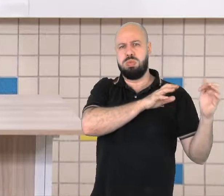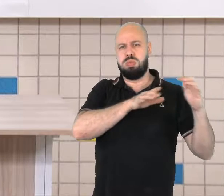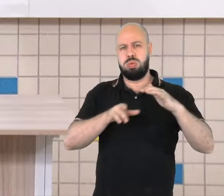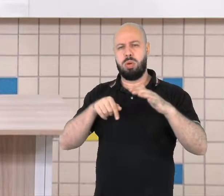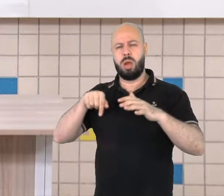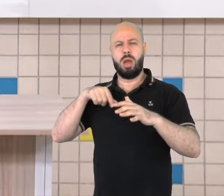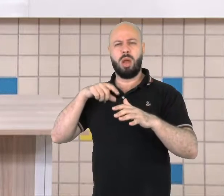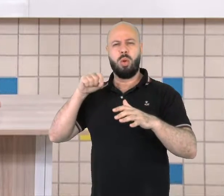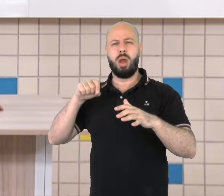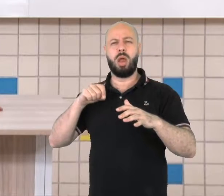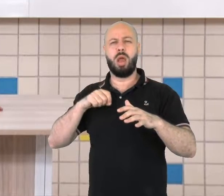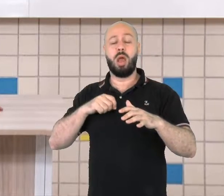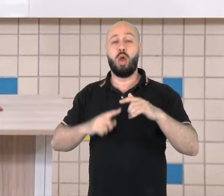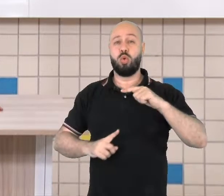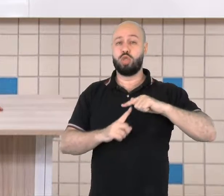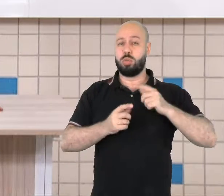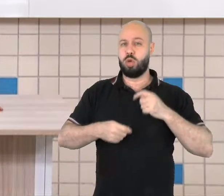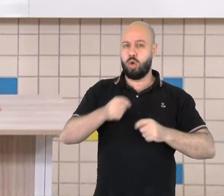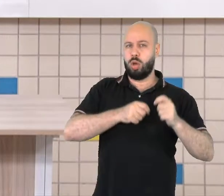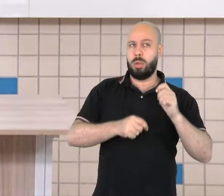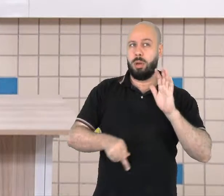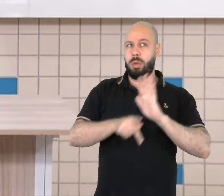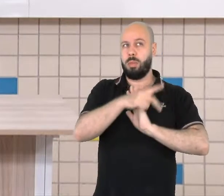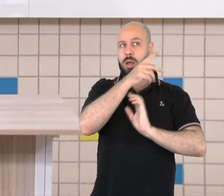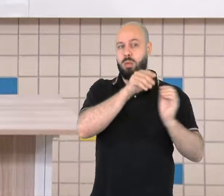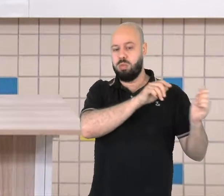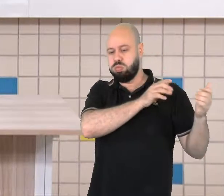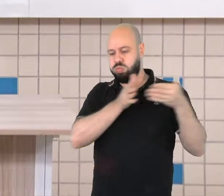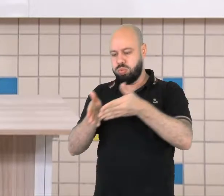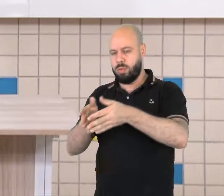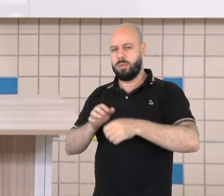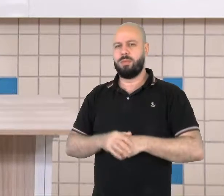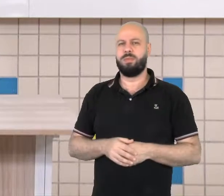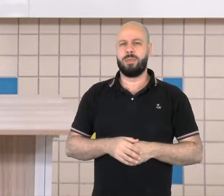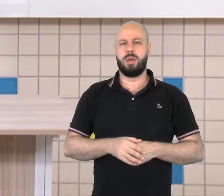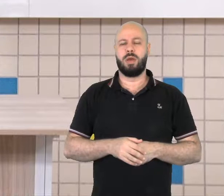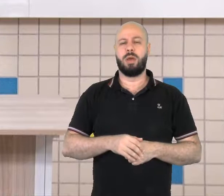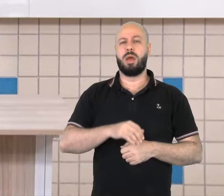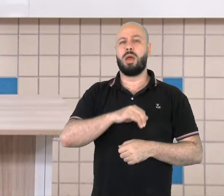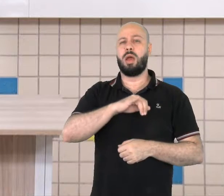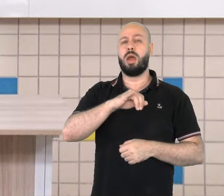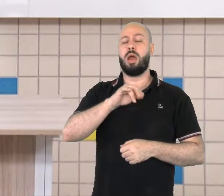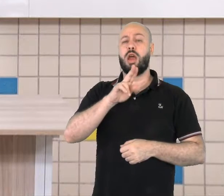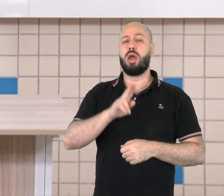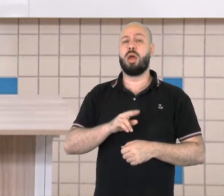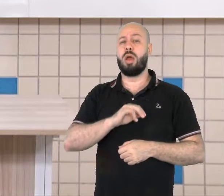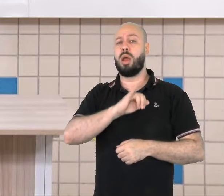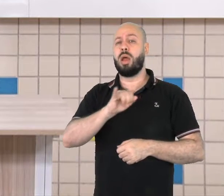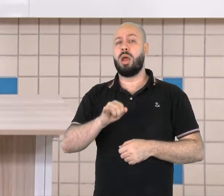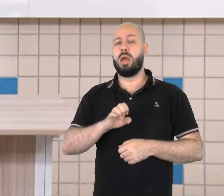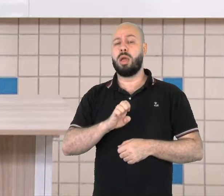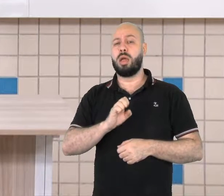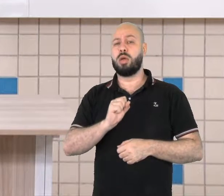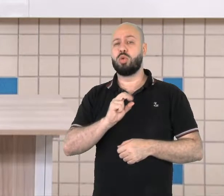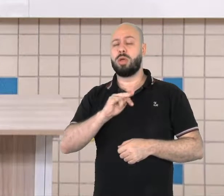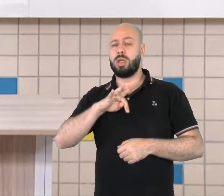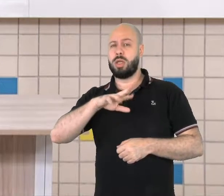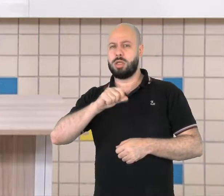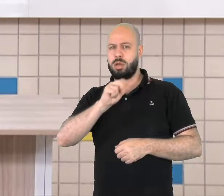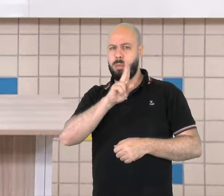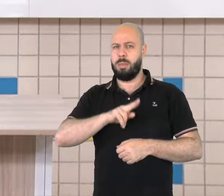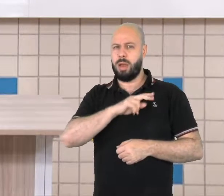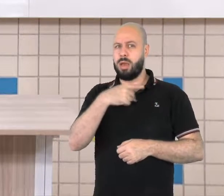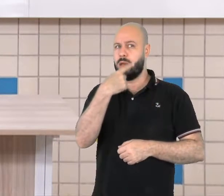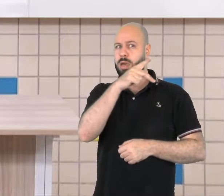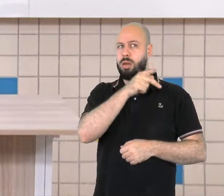econômico de Portugal, tá? Eles trouxeram os jesuítas para instituir o quê? As bases religiosas